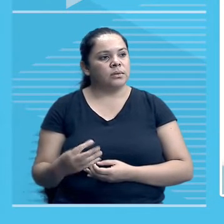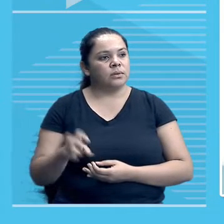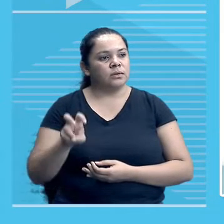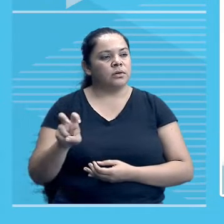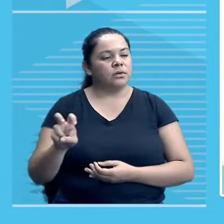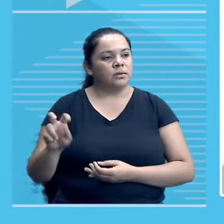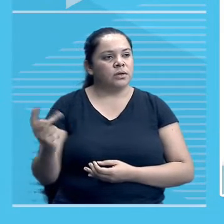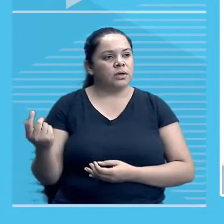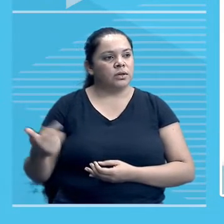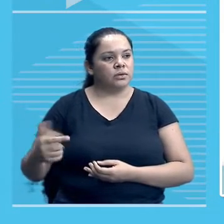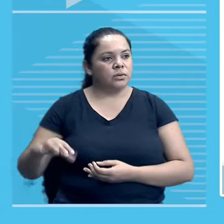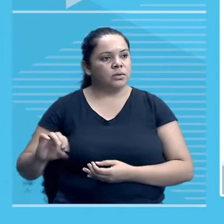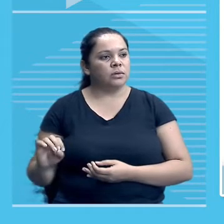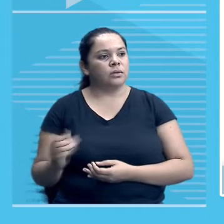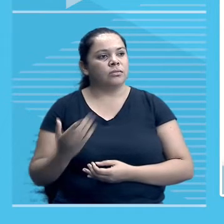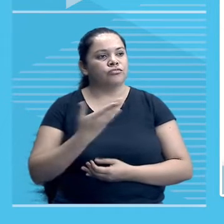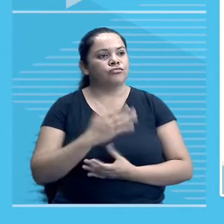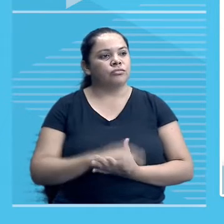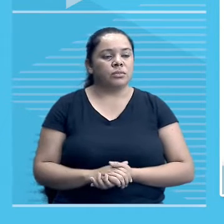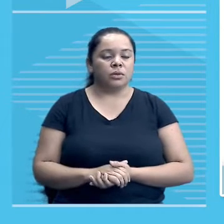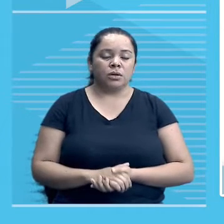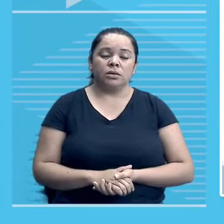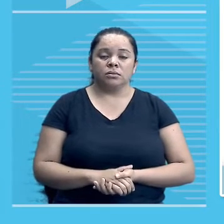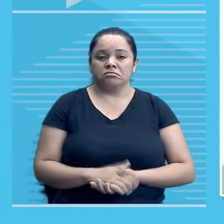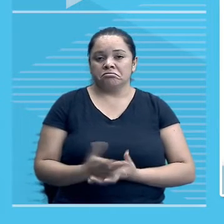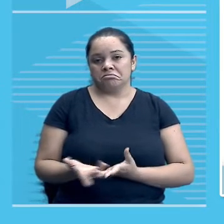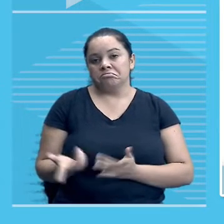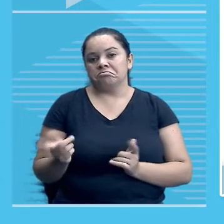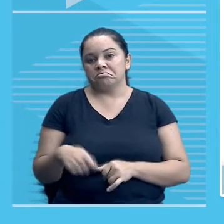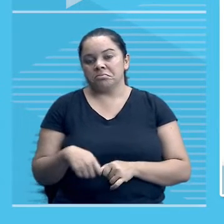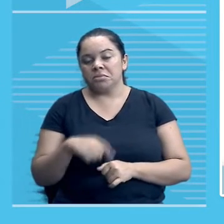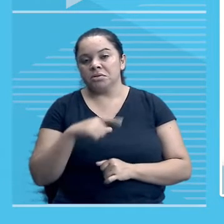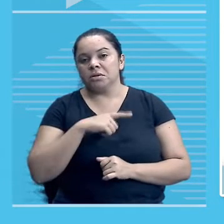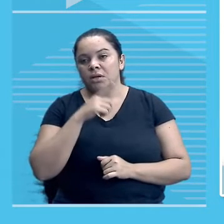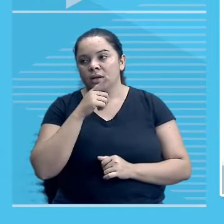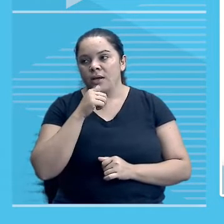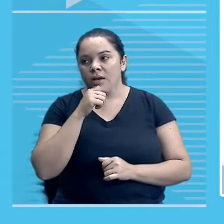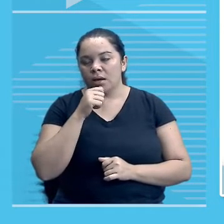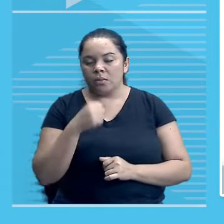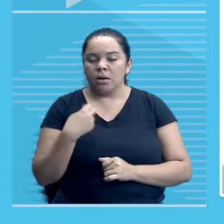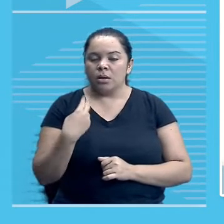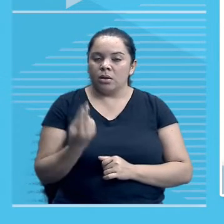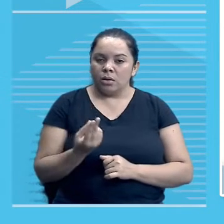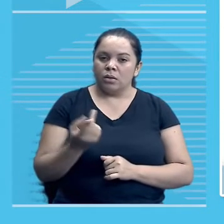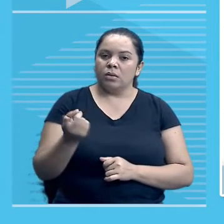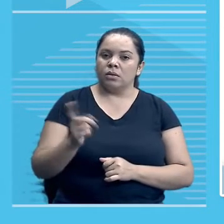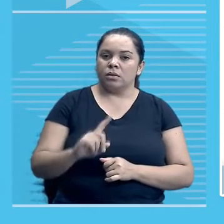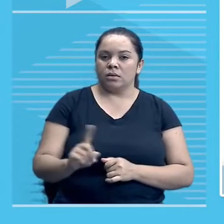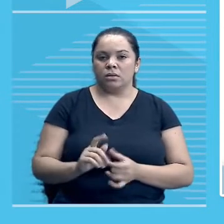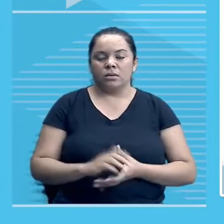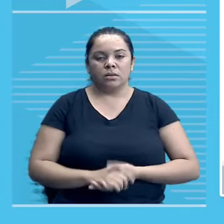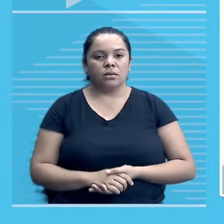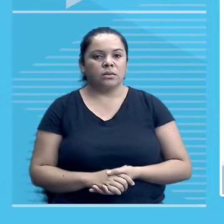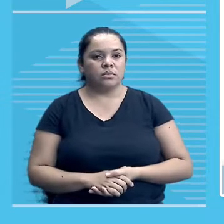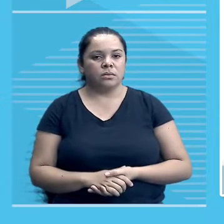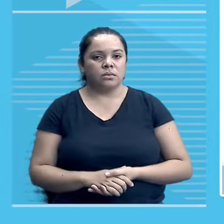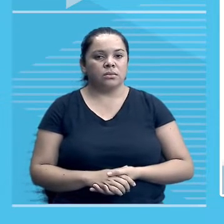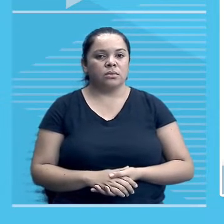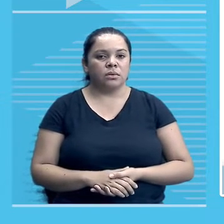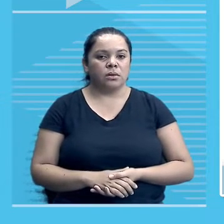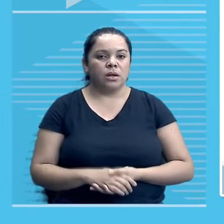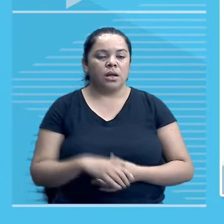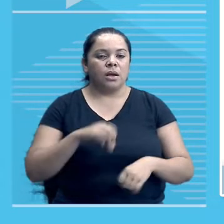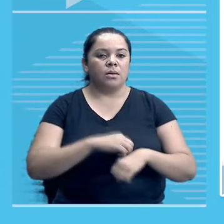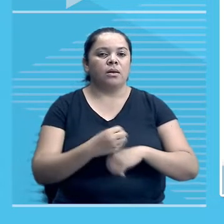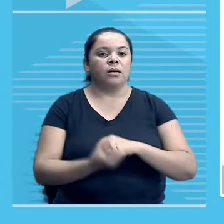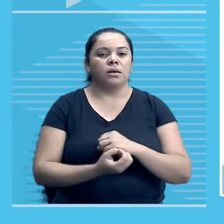Então, ou o sal tem água ou não tem. Se tiver água, a molécula d'água faz parte da sua massa molecular. E